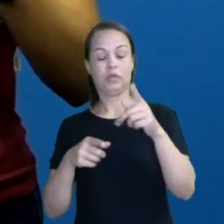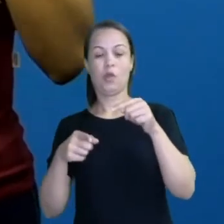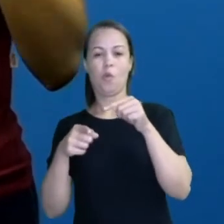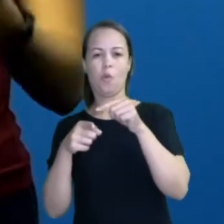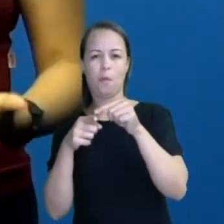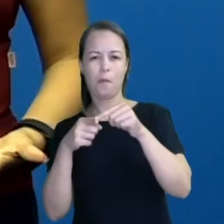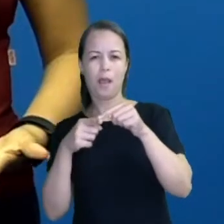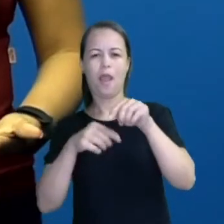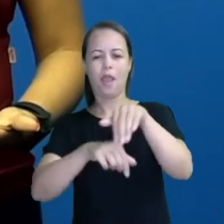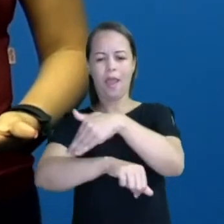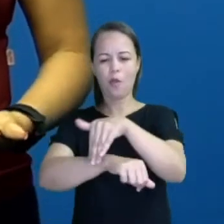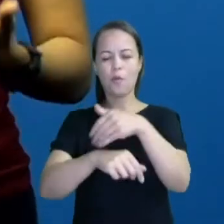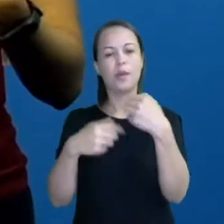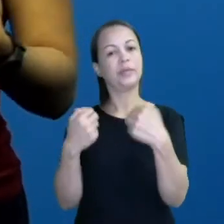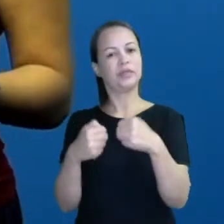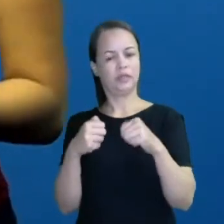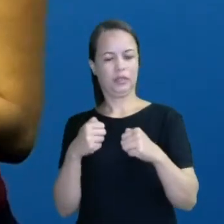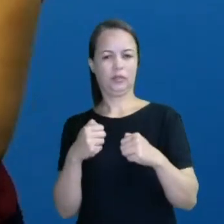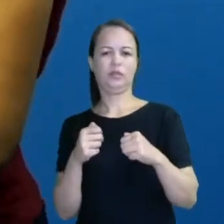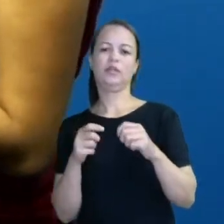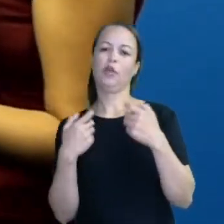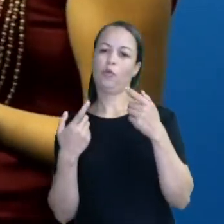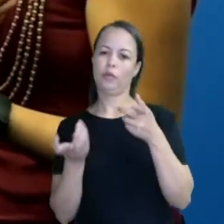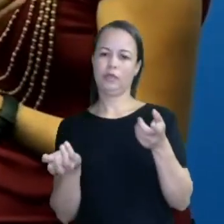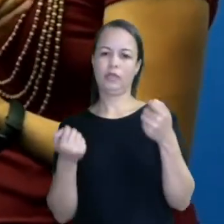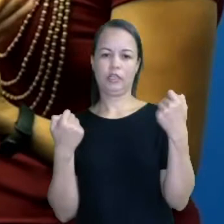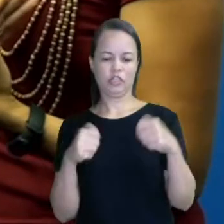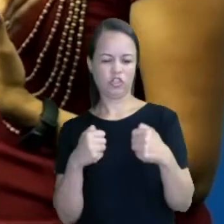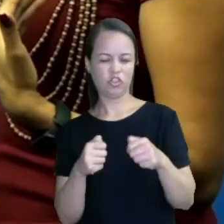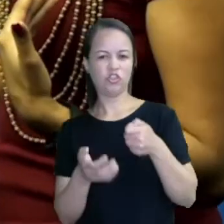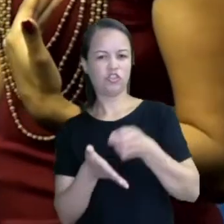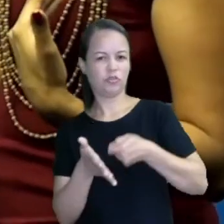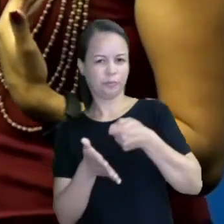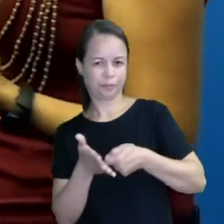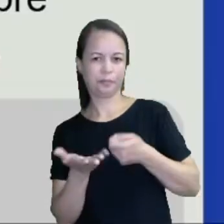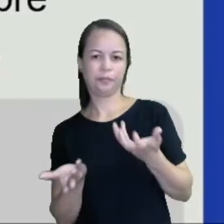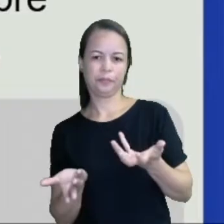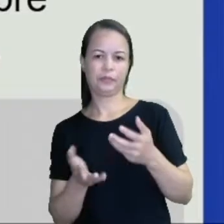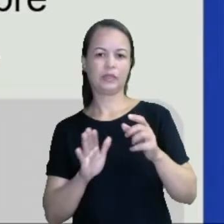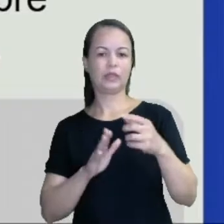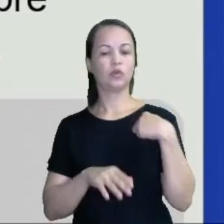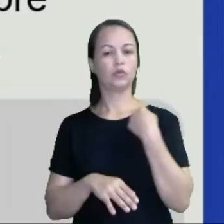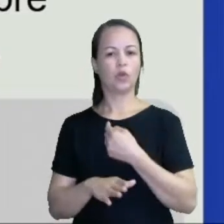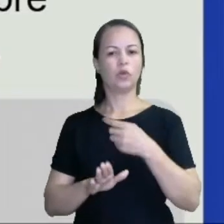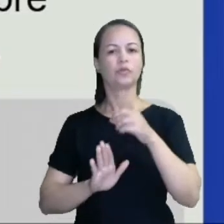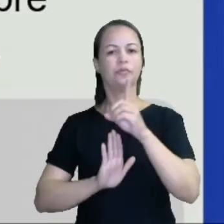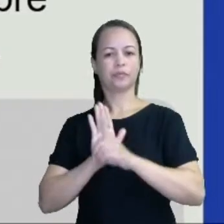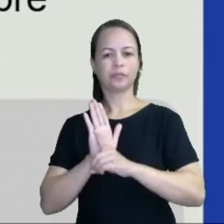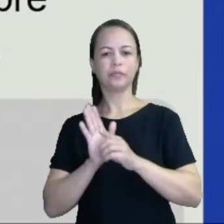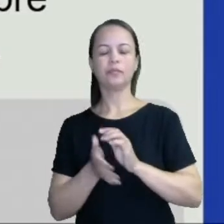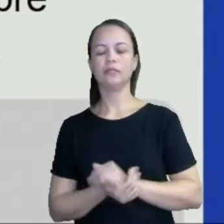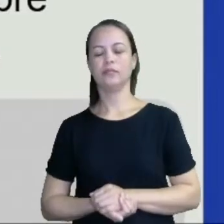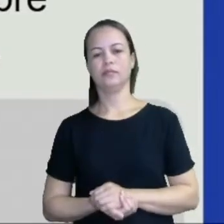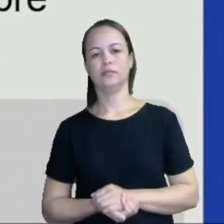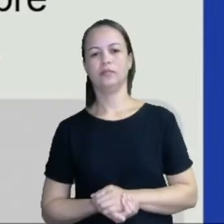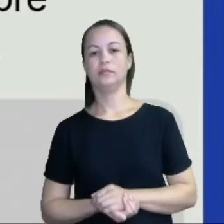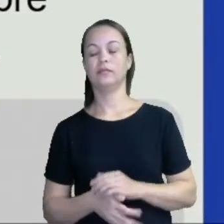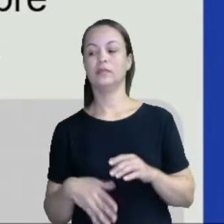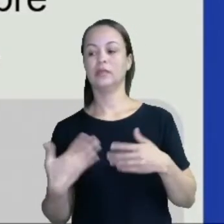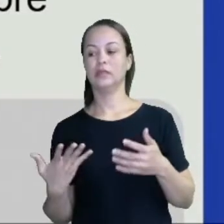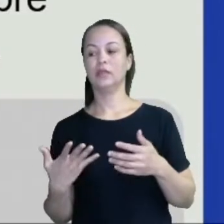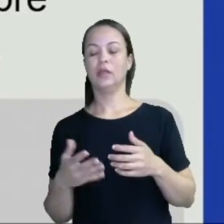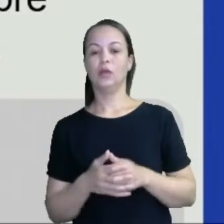Né? Vamos exigir isso também, né? É nosso direito. O cidadão e a cidadania. O cidadão tem